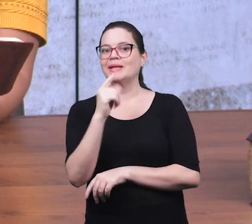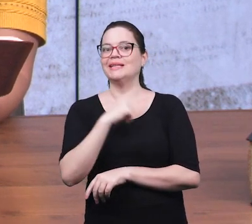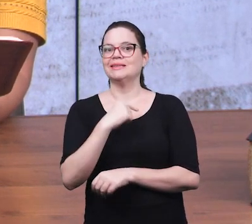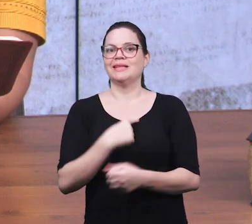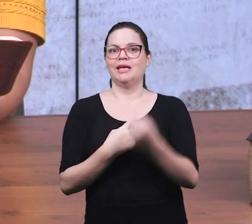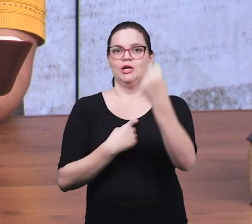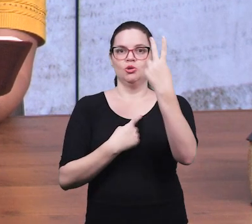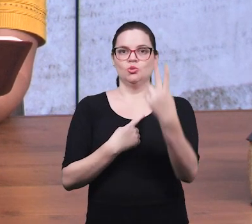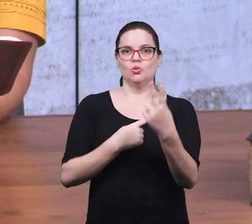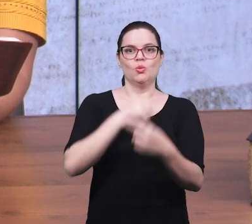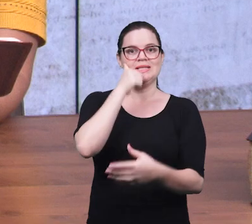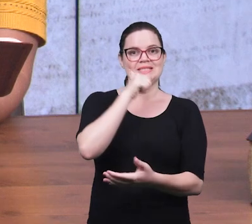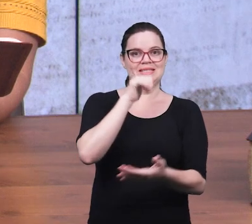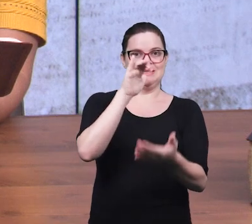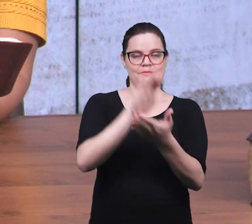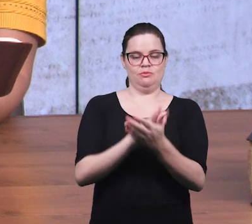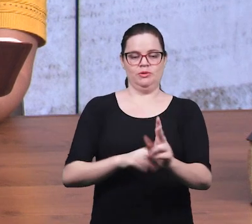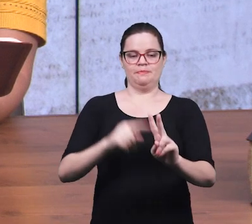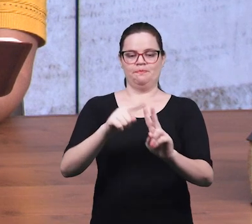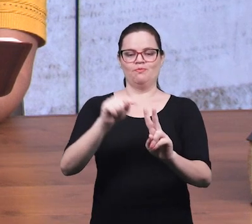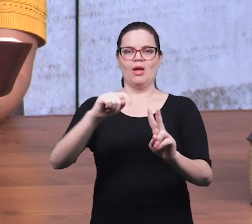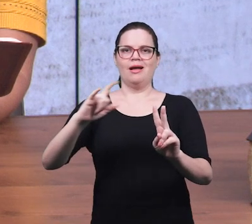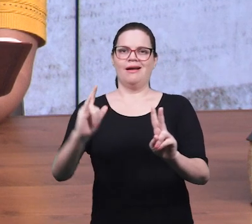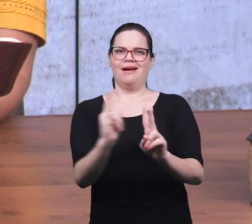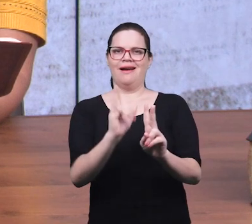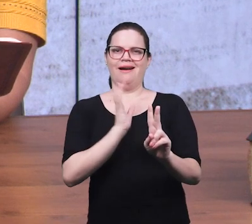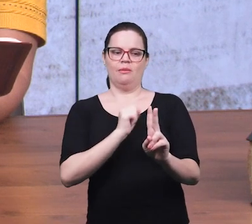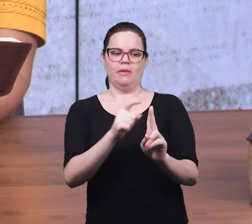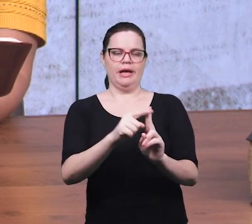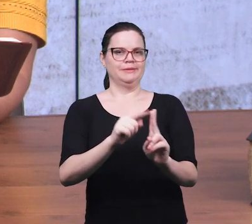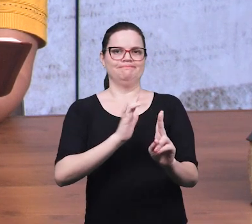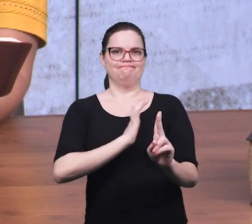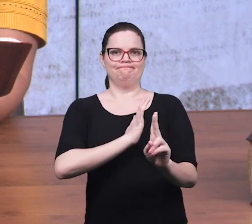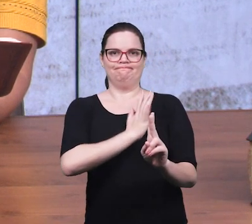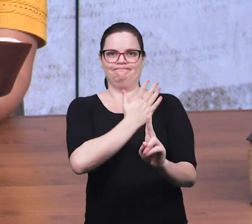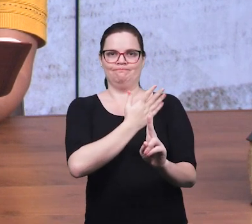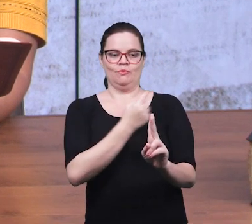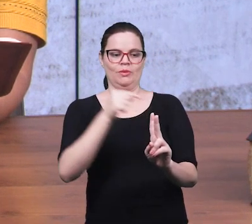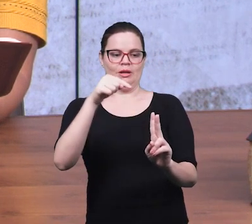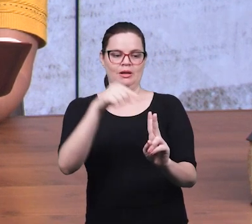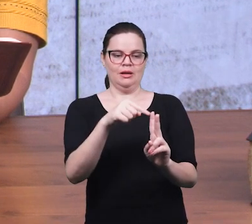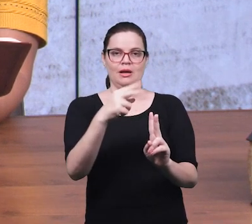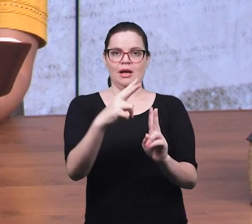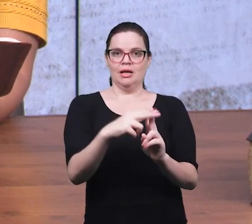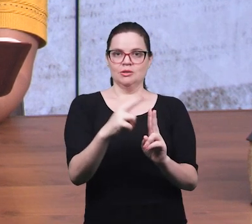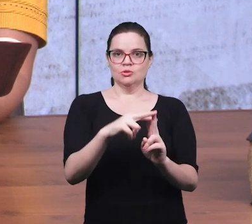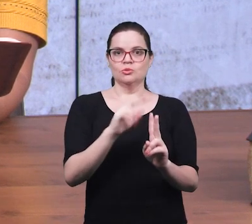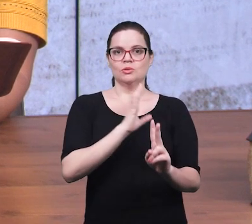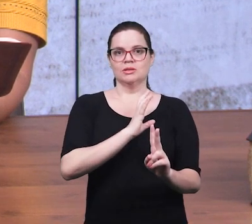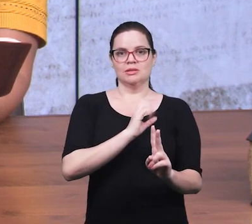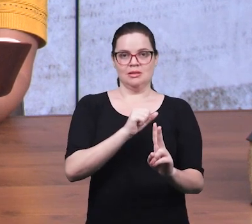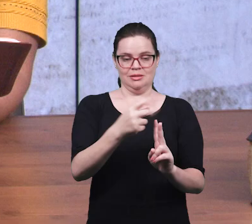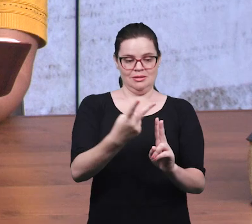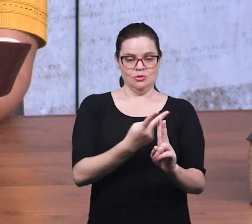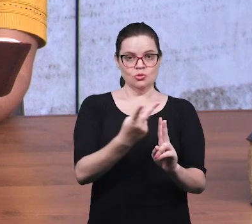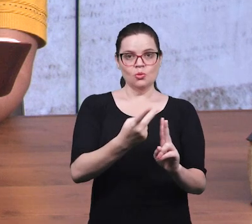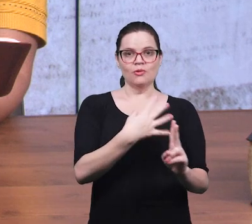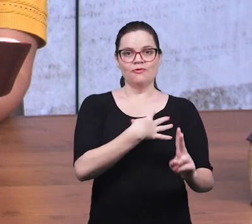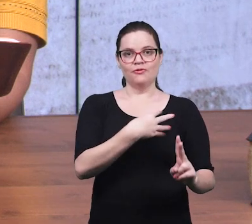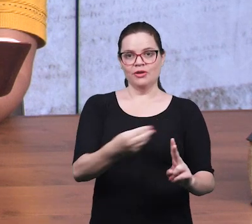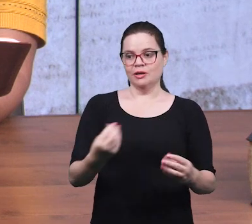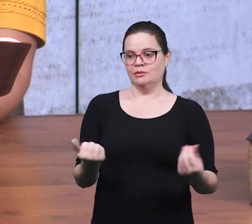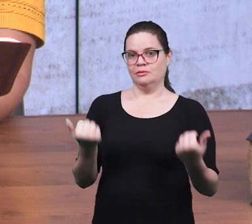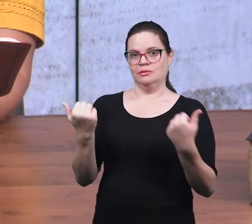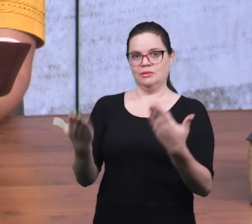quem aborrece, e a amada e a aborrecida lhe derem filhos, e o filho